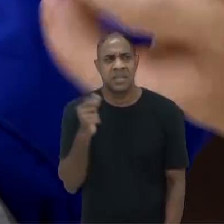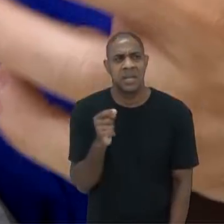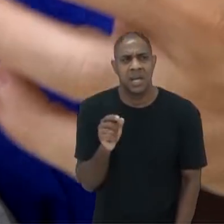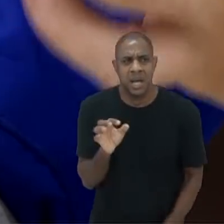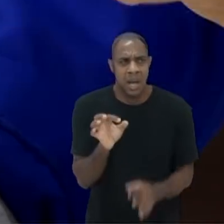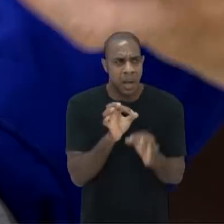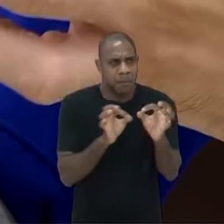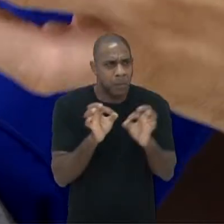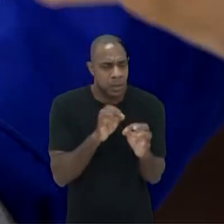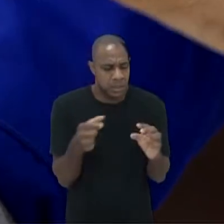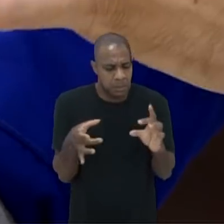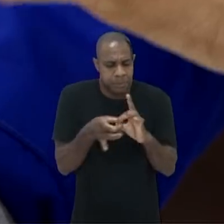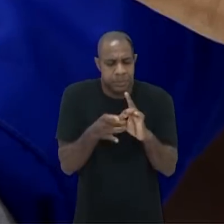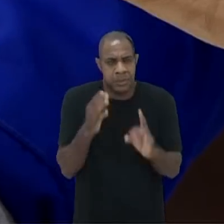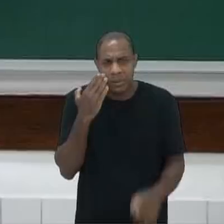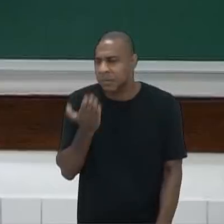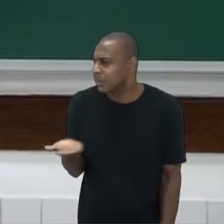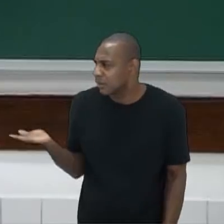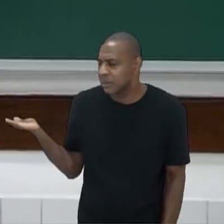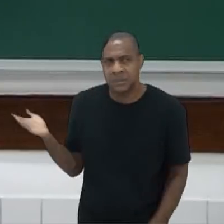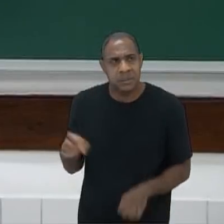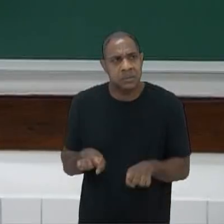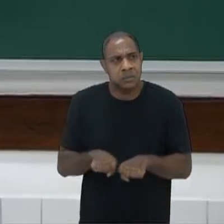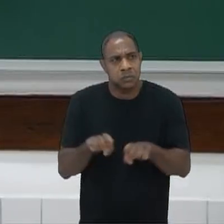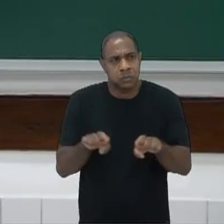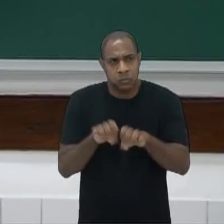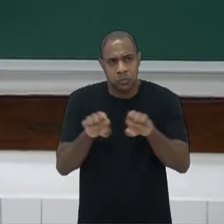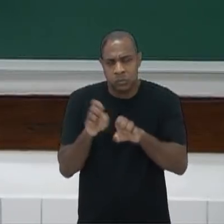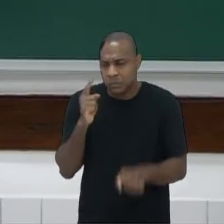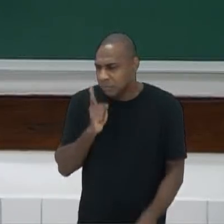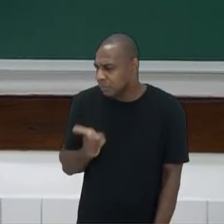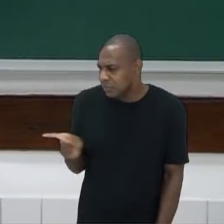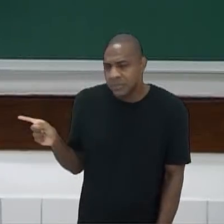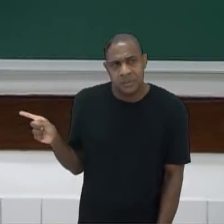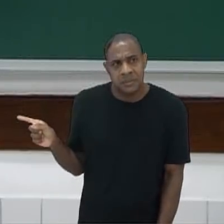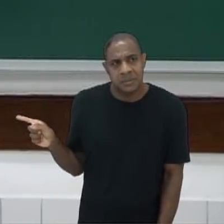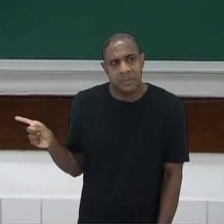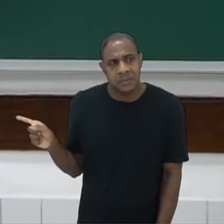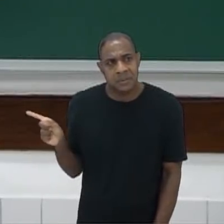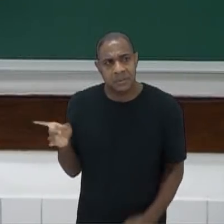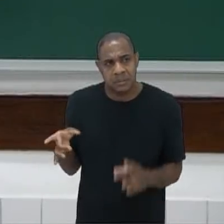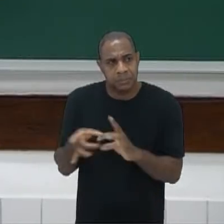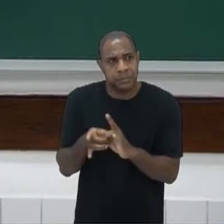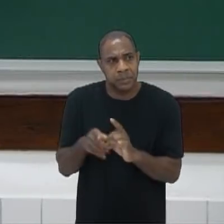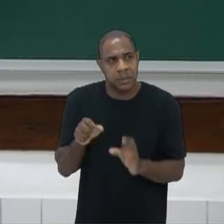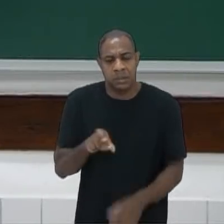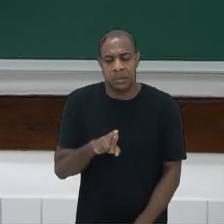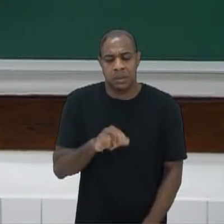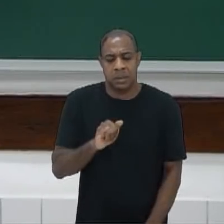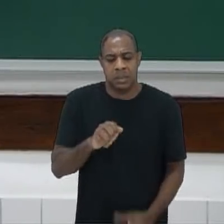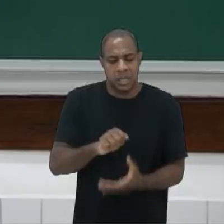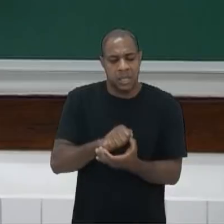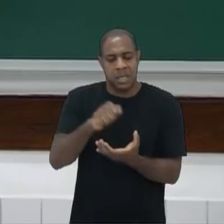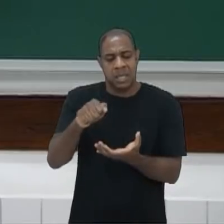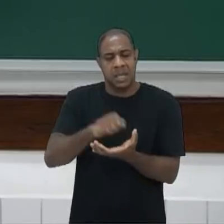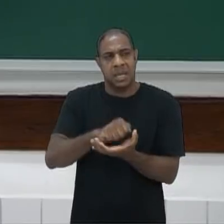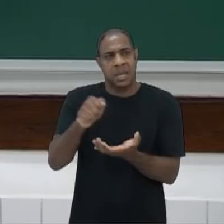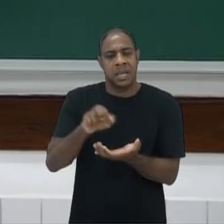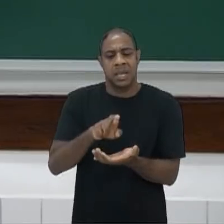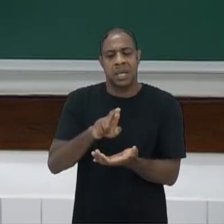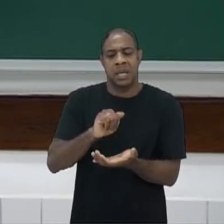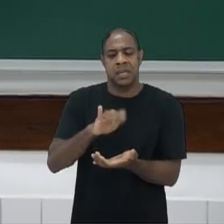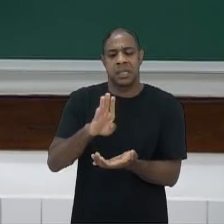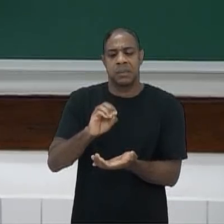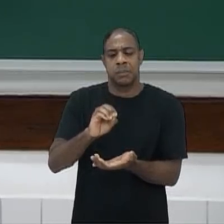conectada aqui com essa estrutura? Essa estrutura é o retículo endoplasmático. Está aderido, é um ribossomo. Então, essa parte é um